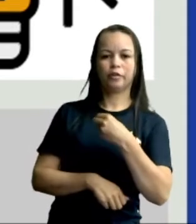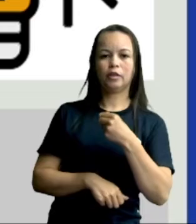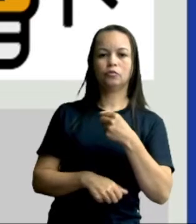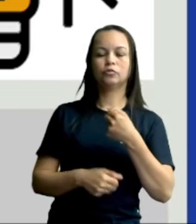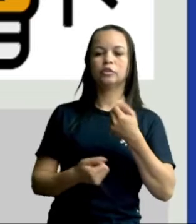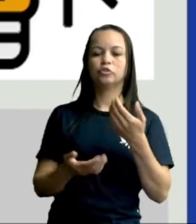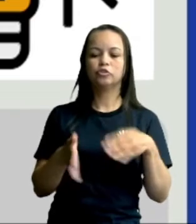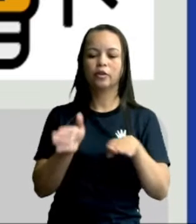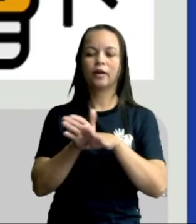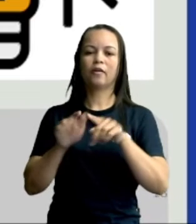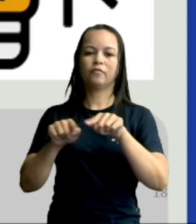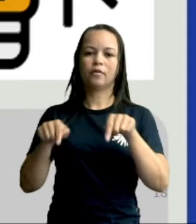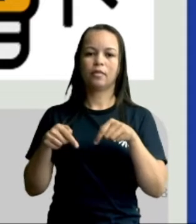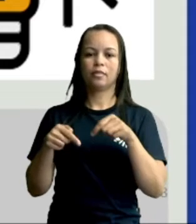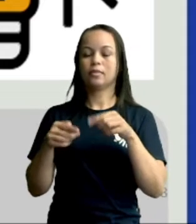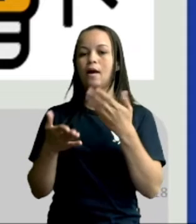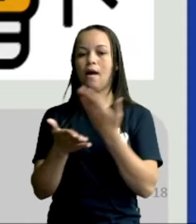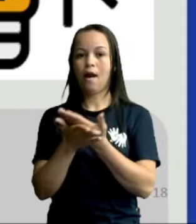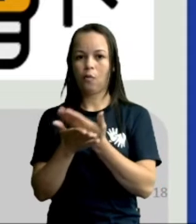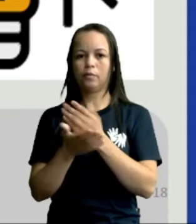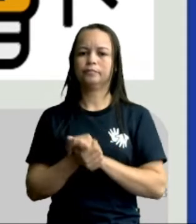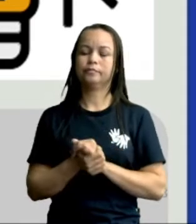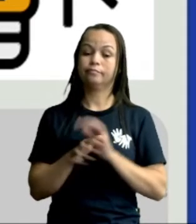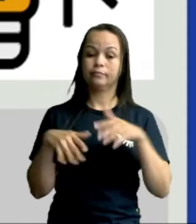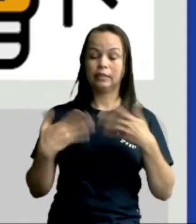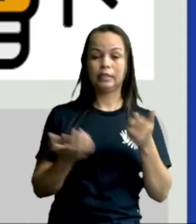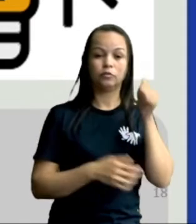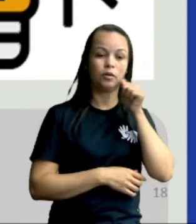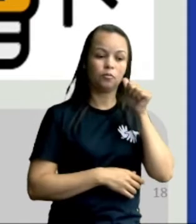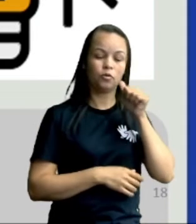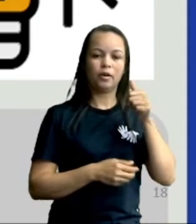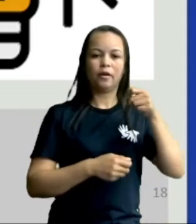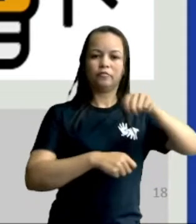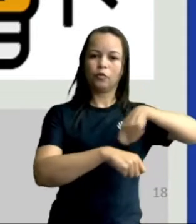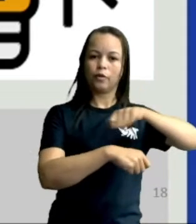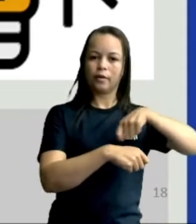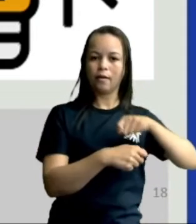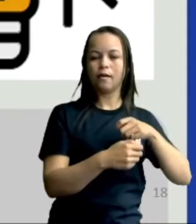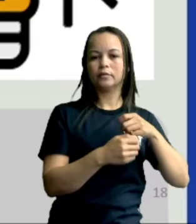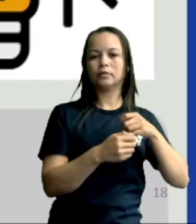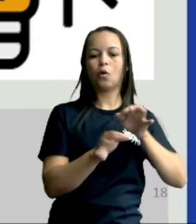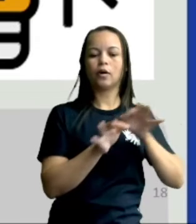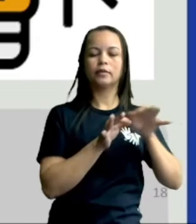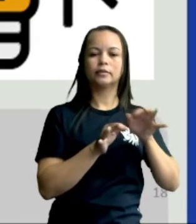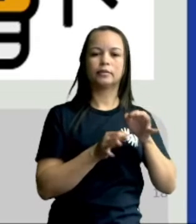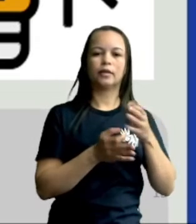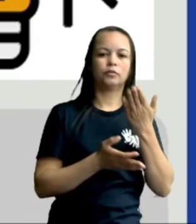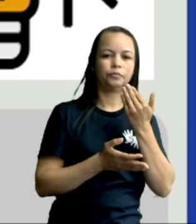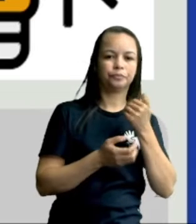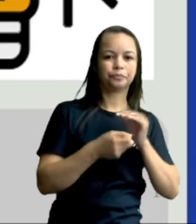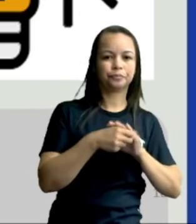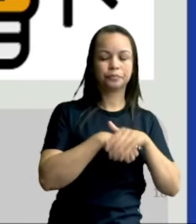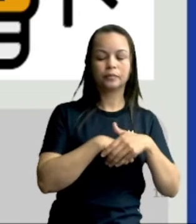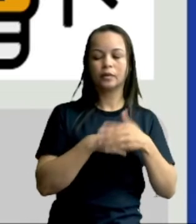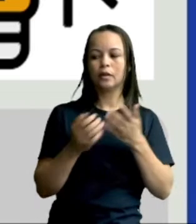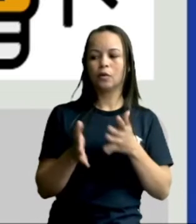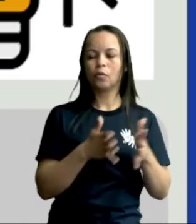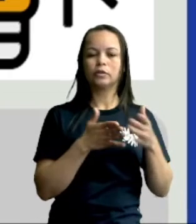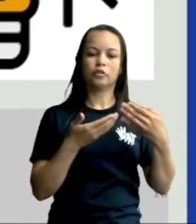aula. Nisso, a Lidiane ficou em casa preparando o jantar. Quando eles chegaram